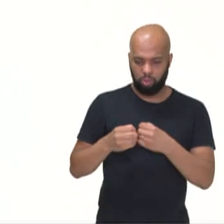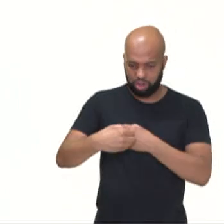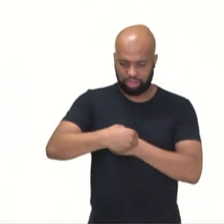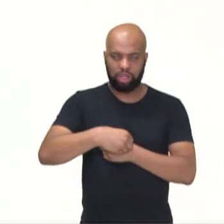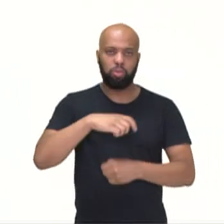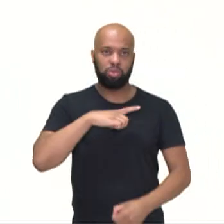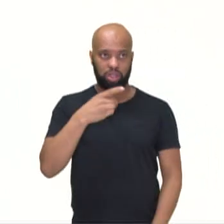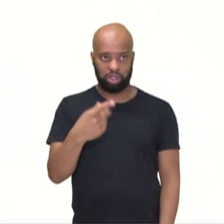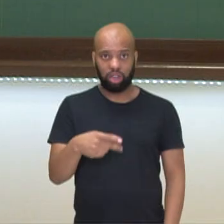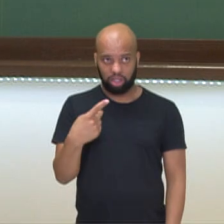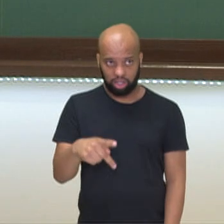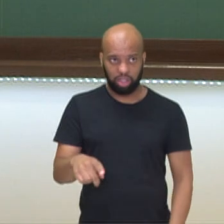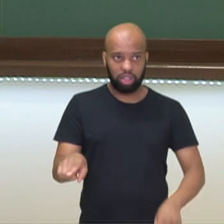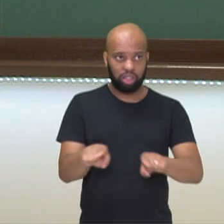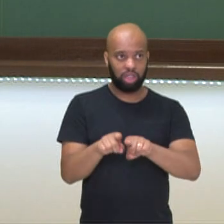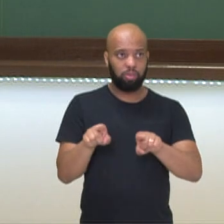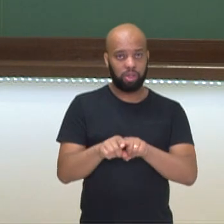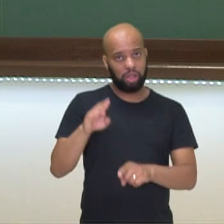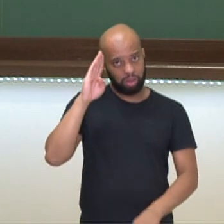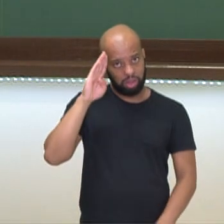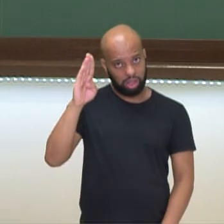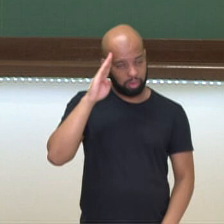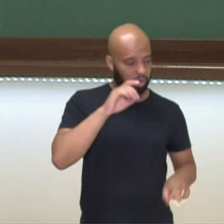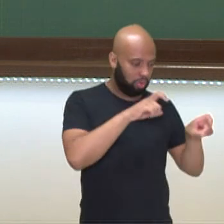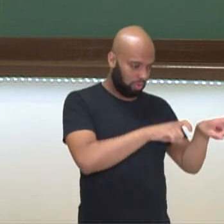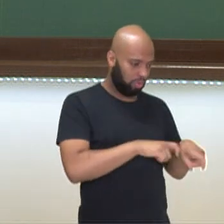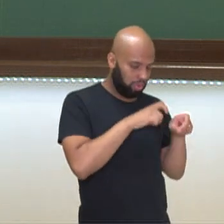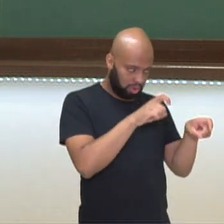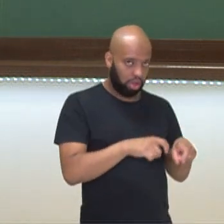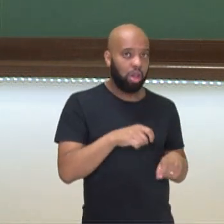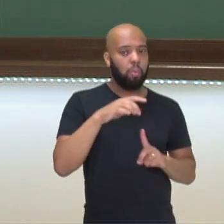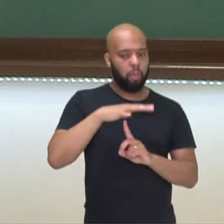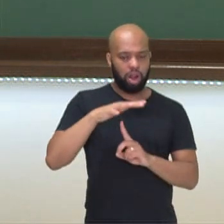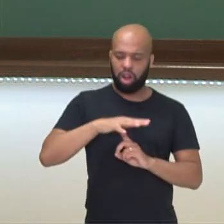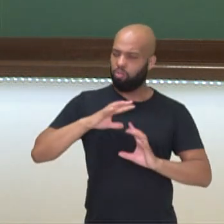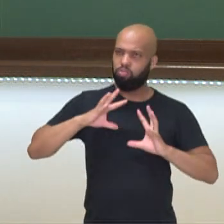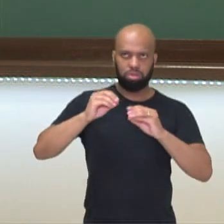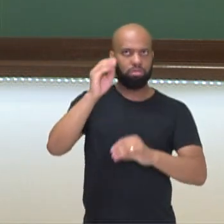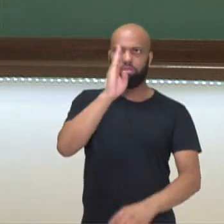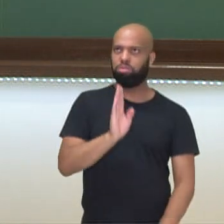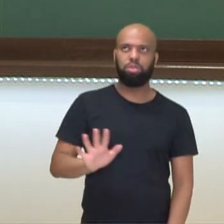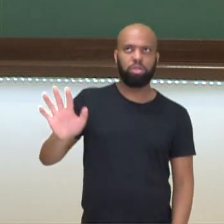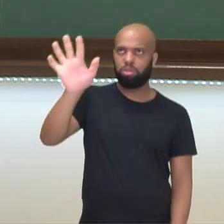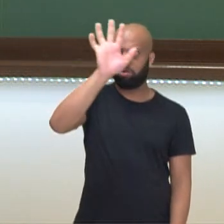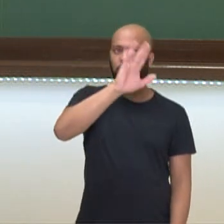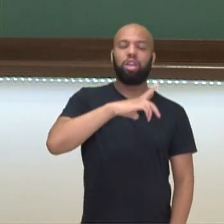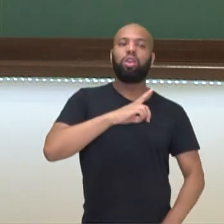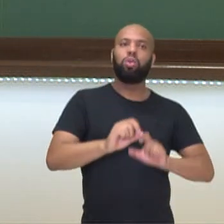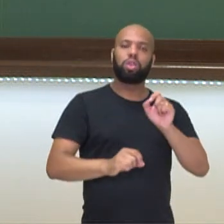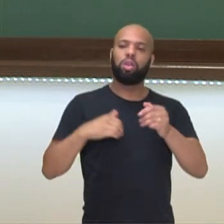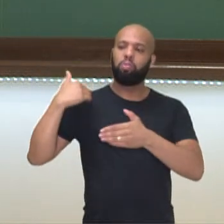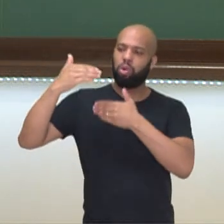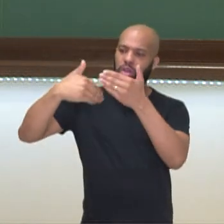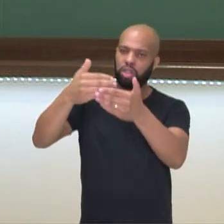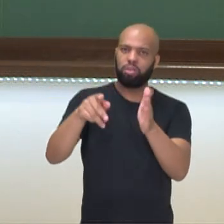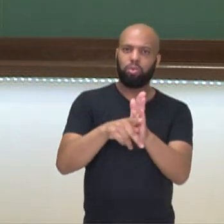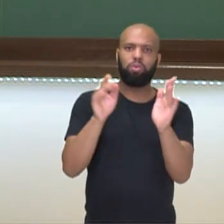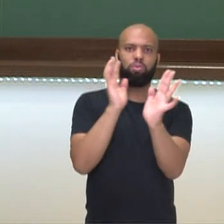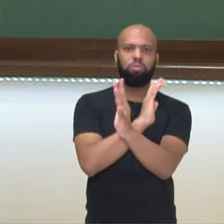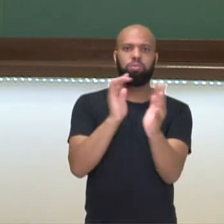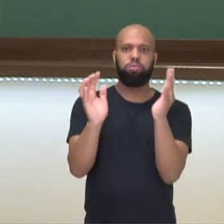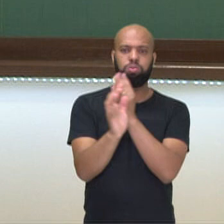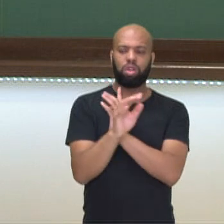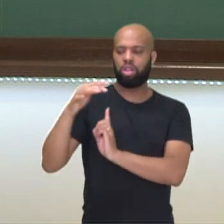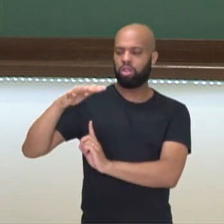predomínio principalmente dessa população rural, não só no Paraná, mas no Brasil como um todo, tendo em vista que o processo de urbanização